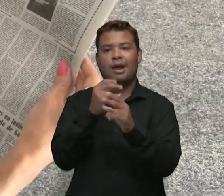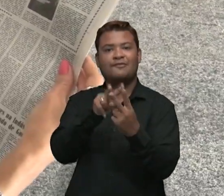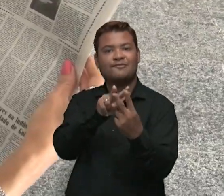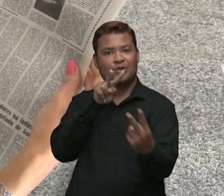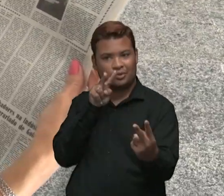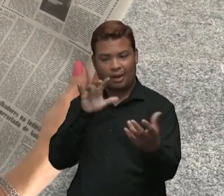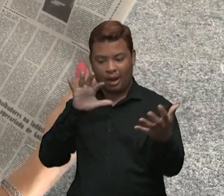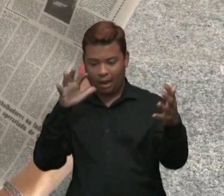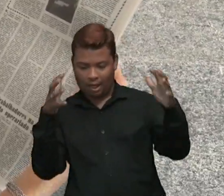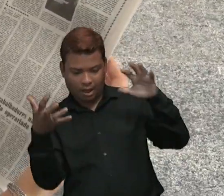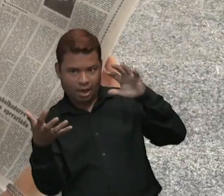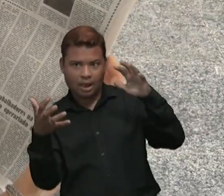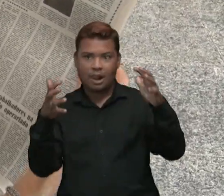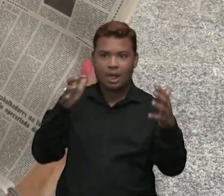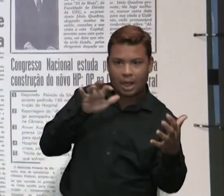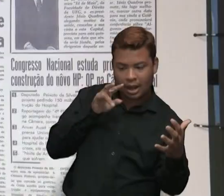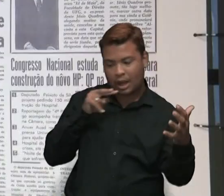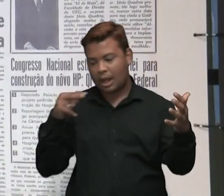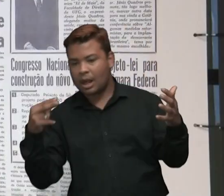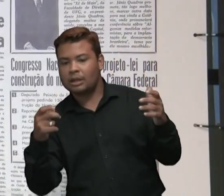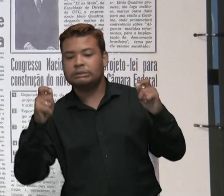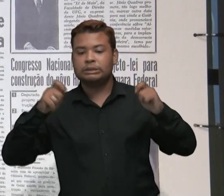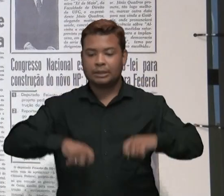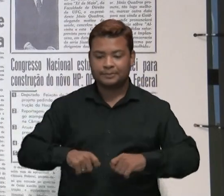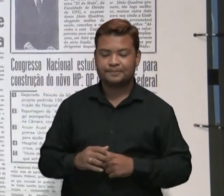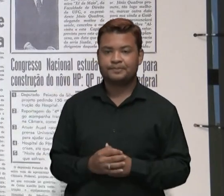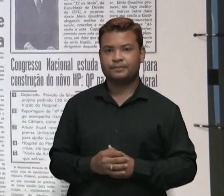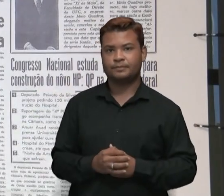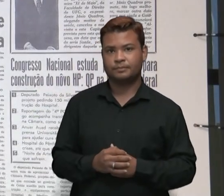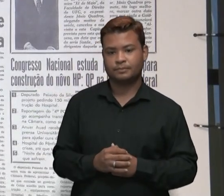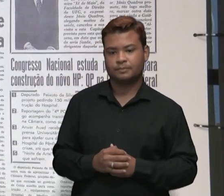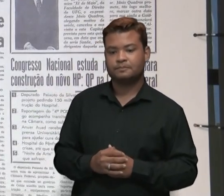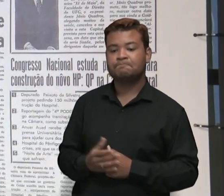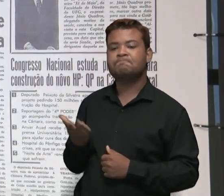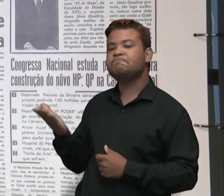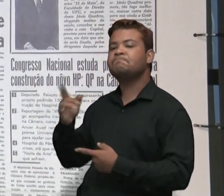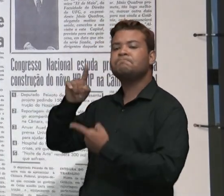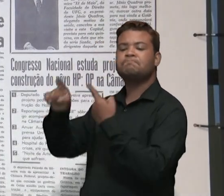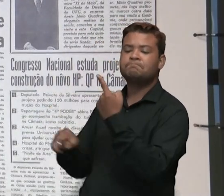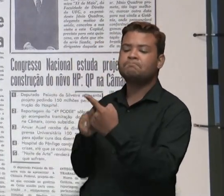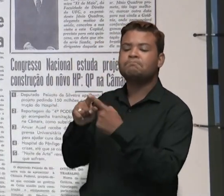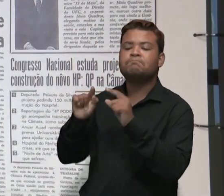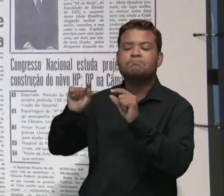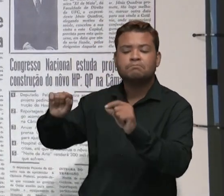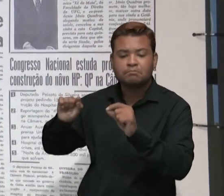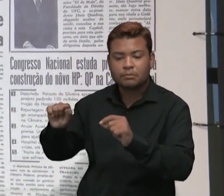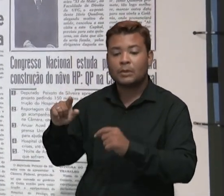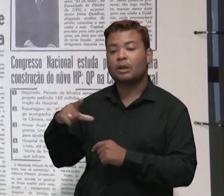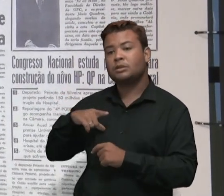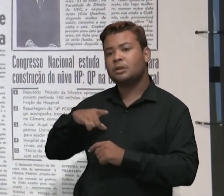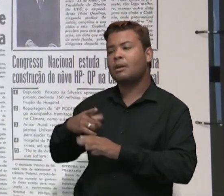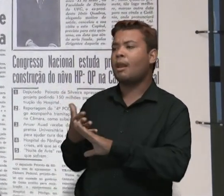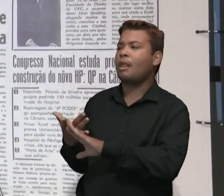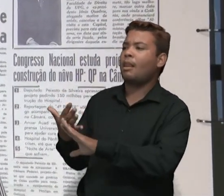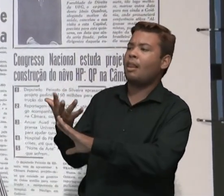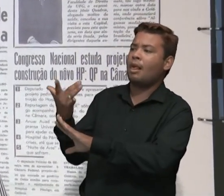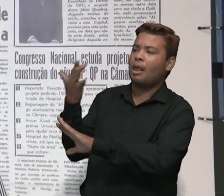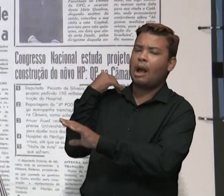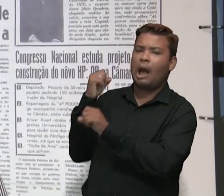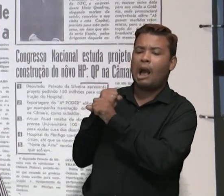em 360 graus. Ela tem, então, o objetivo de resgatar o que foi os primeiros